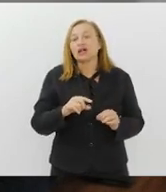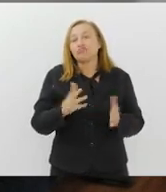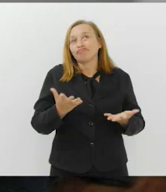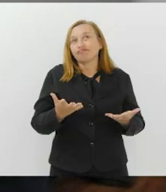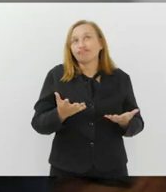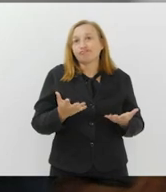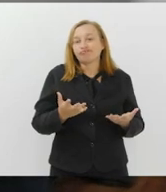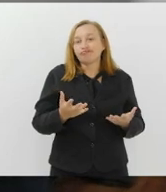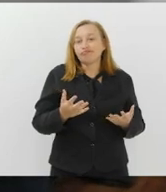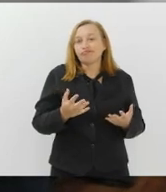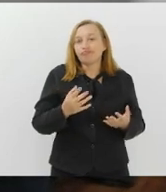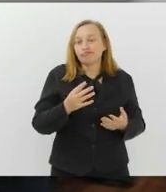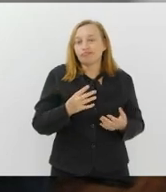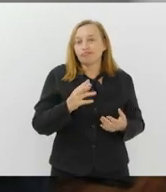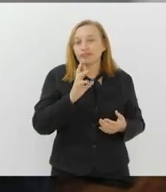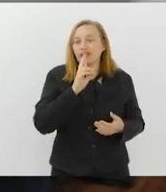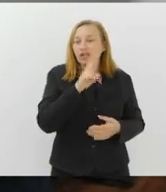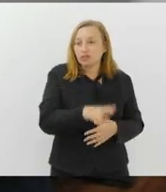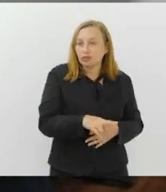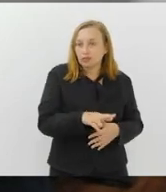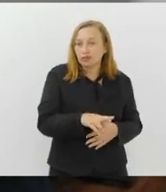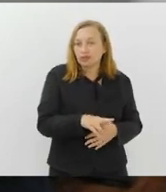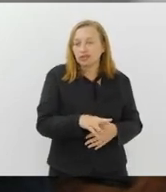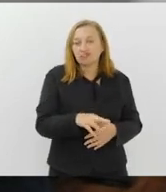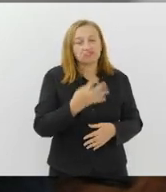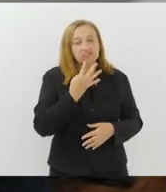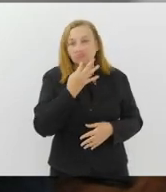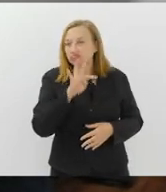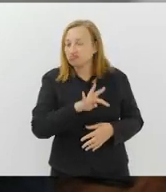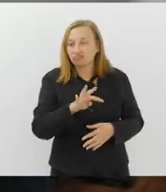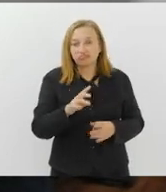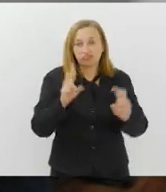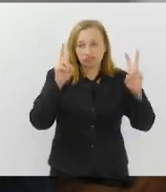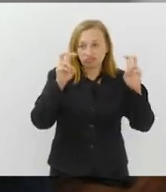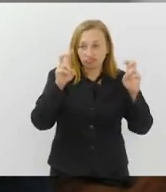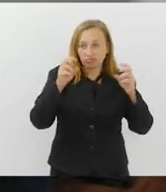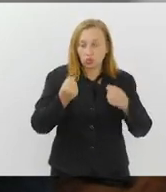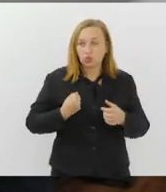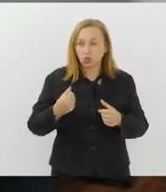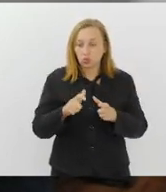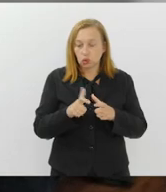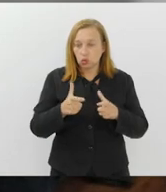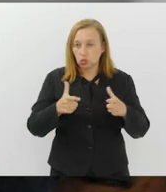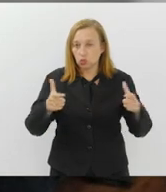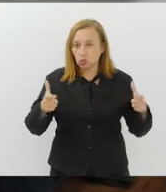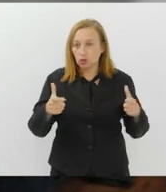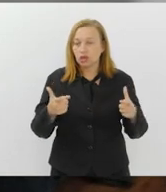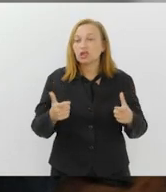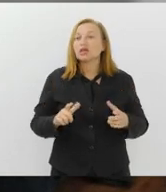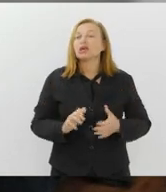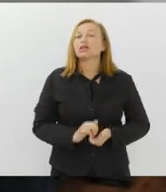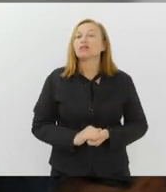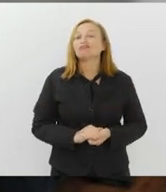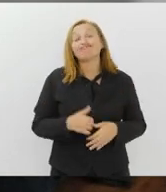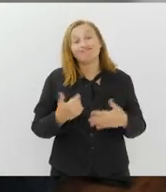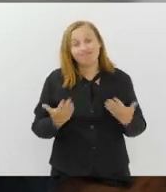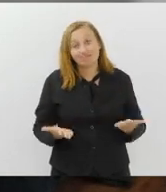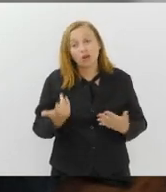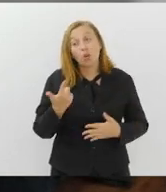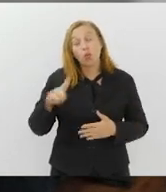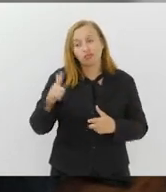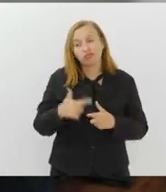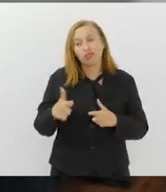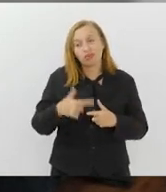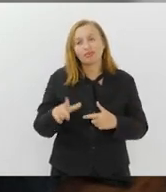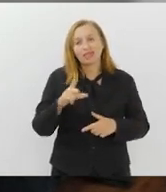da matéria, né? Não há uma vara especializada, o crescimento foi repentino e enorme. Então, é um outro problema que